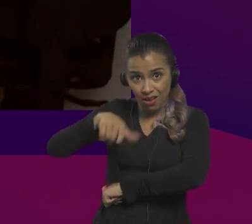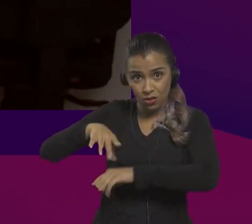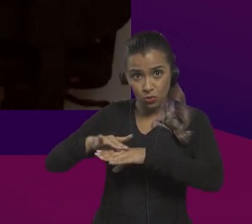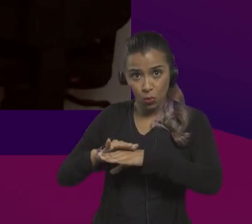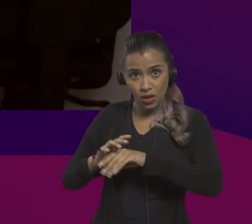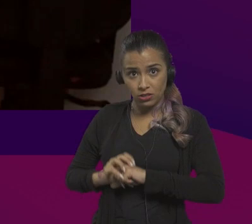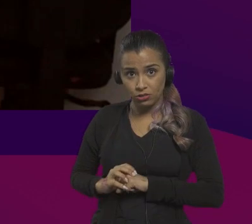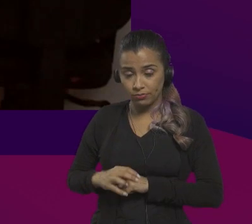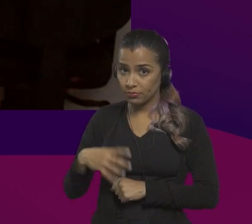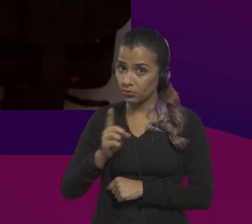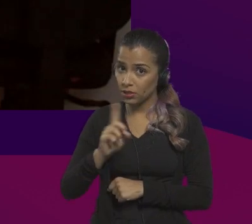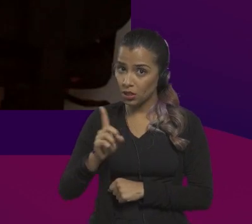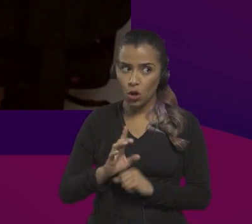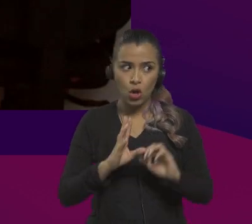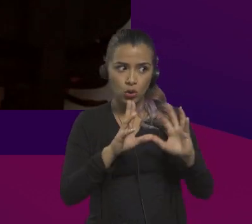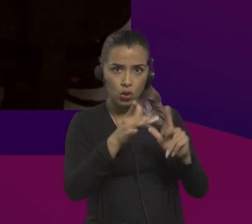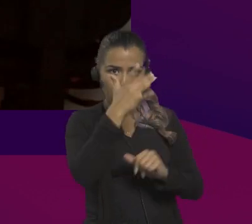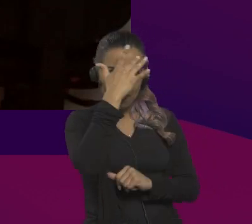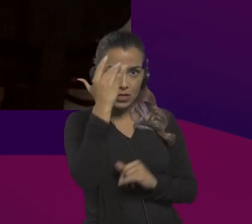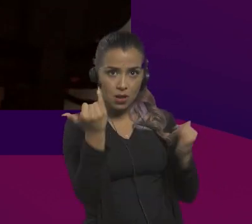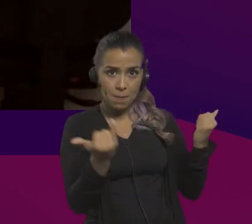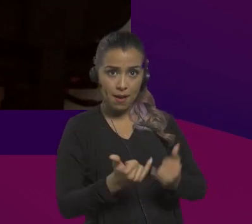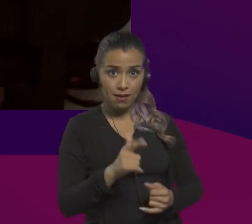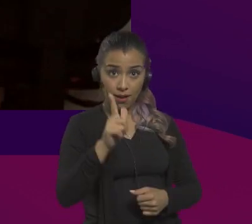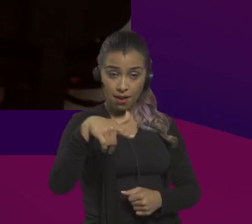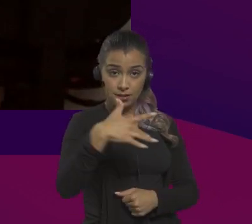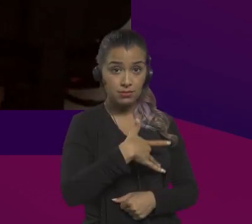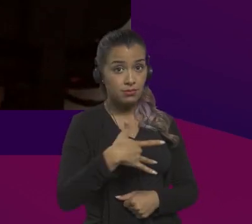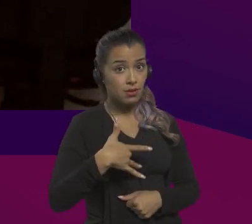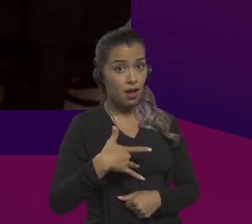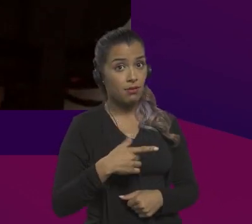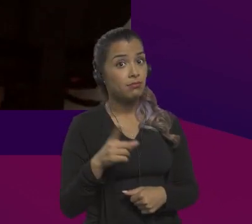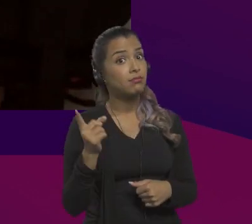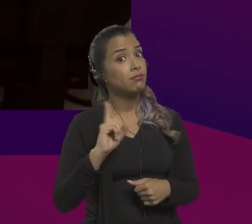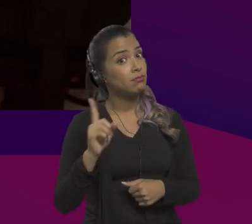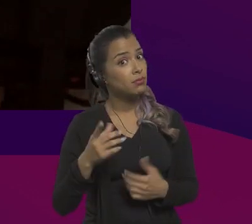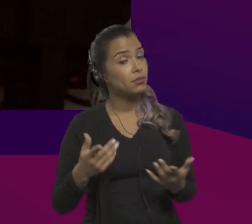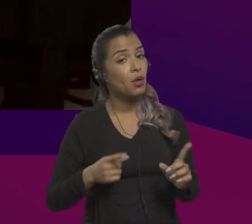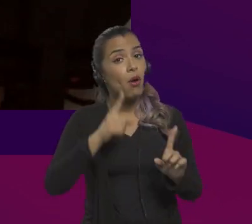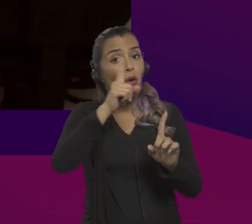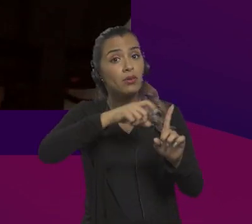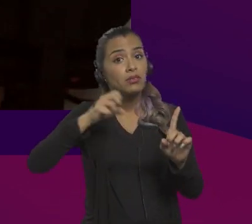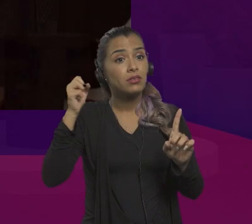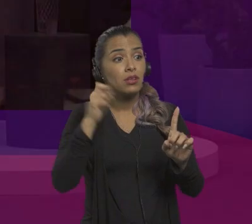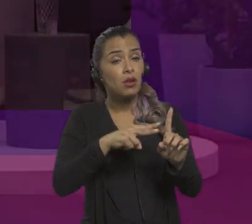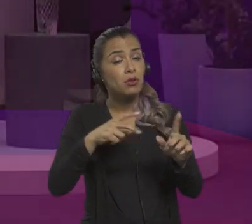saudável. A gente precisa, na verdade, tirar esse estigma do corpo do nosso paciente.